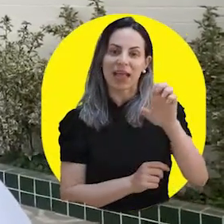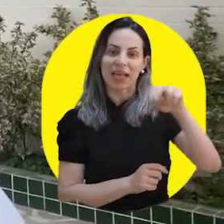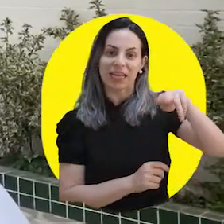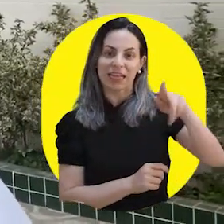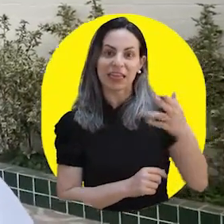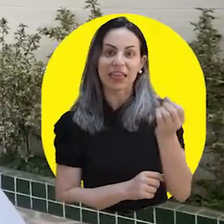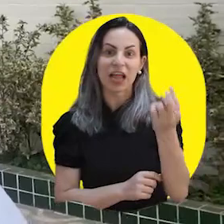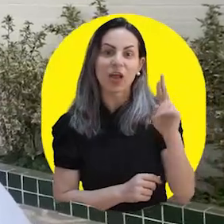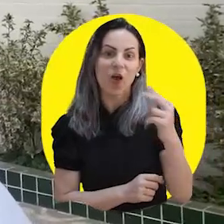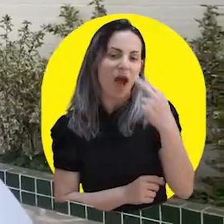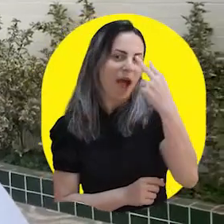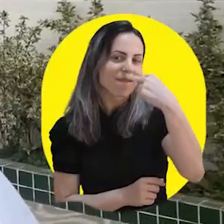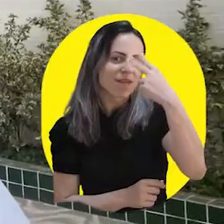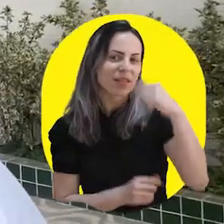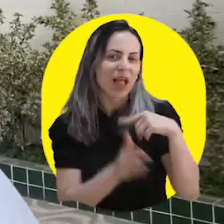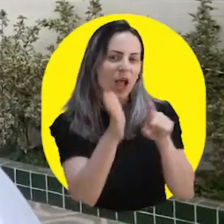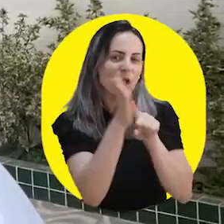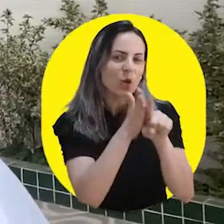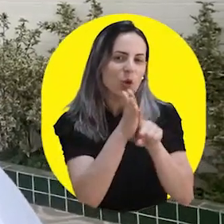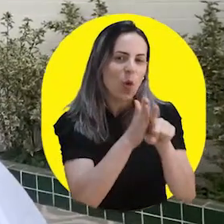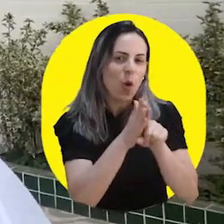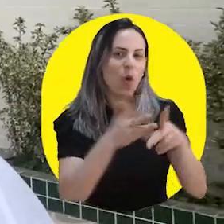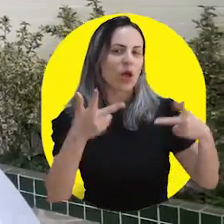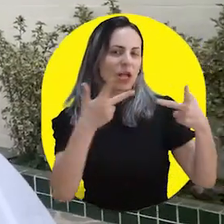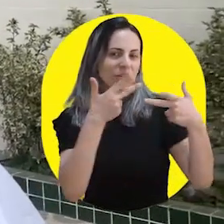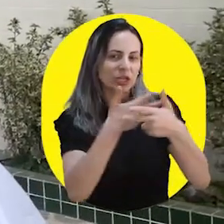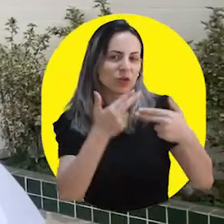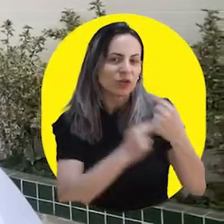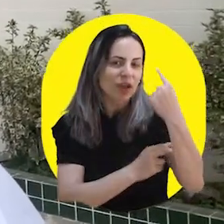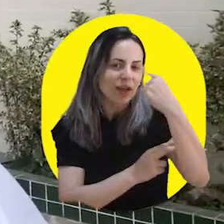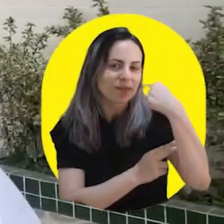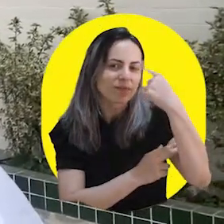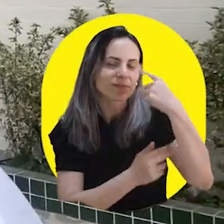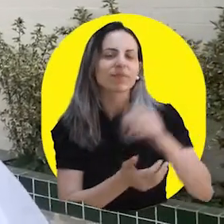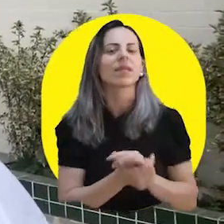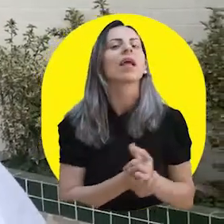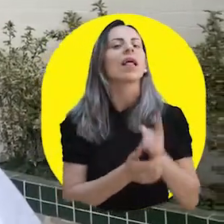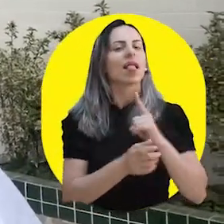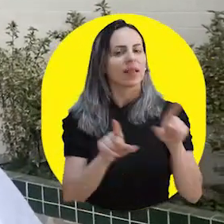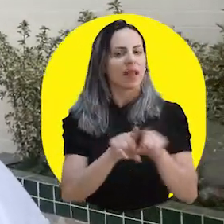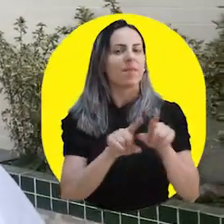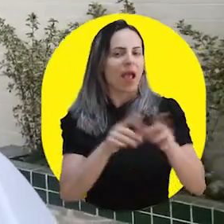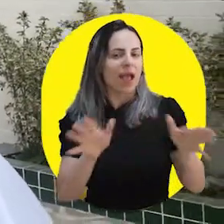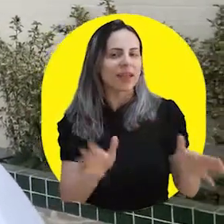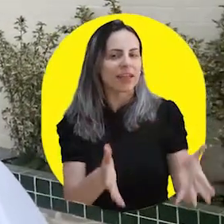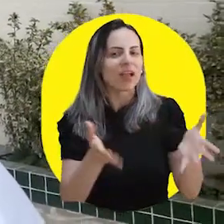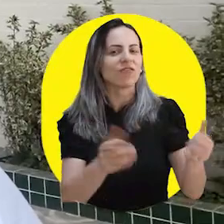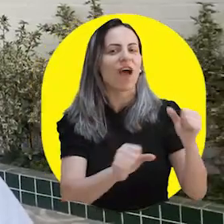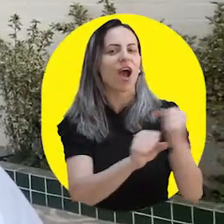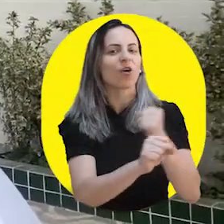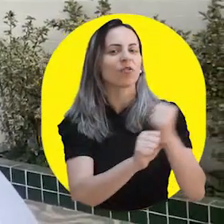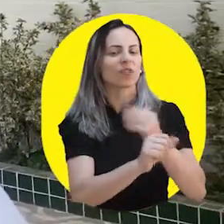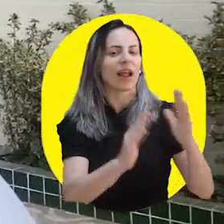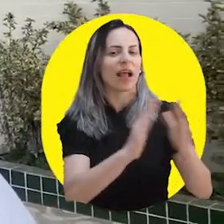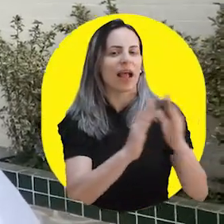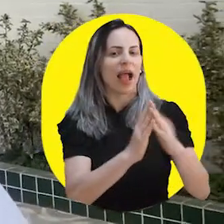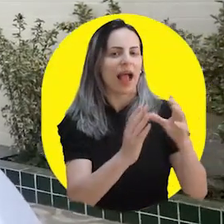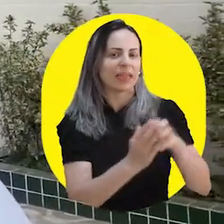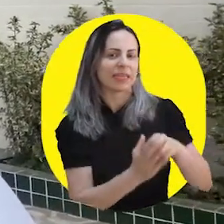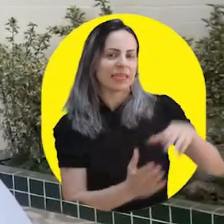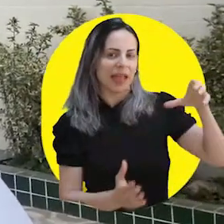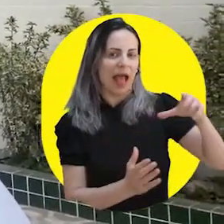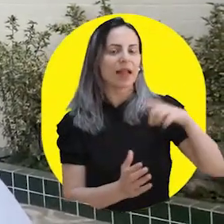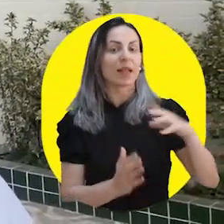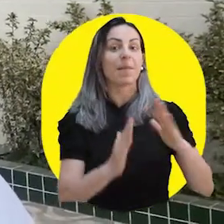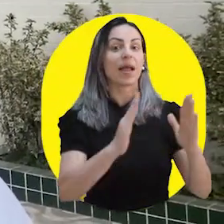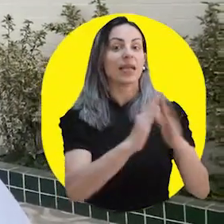Senhor da Visão, que realiza consultas, exames e cirurgias de catarata. Vamos ainda incentivar a habitação para